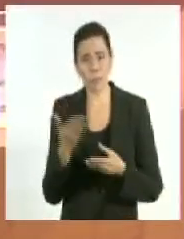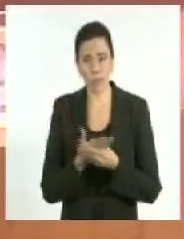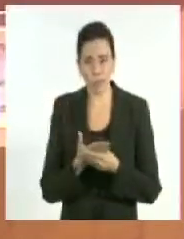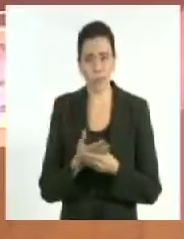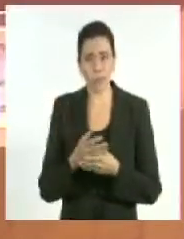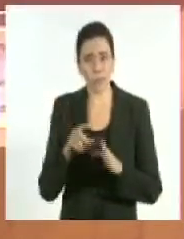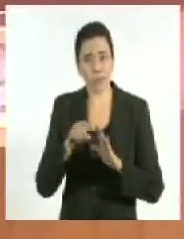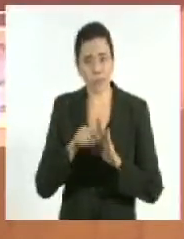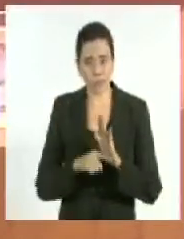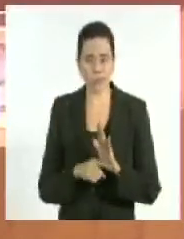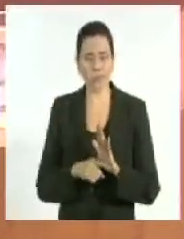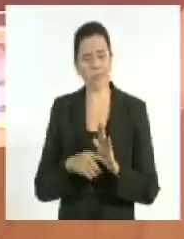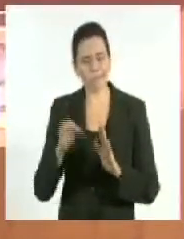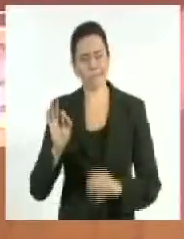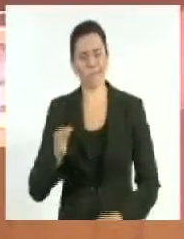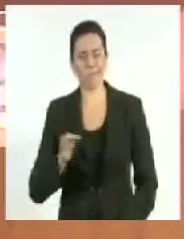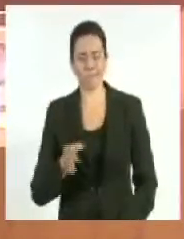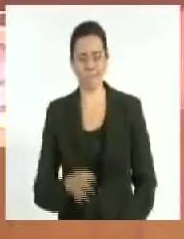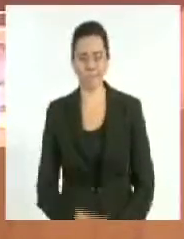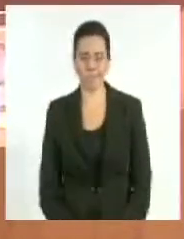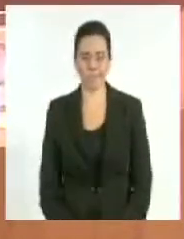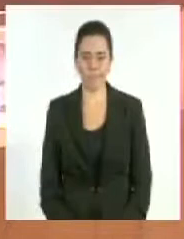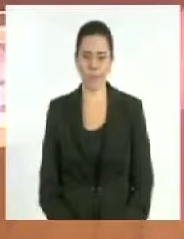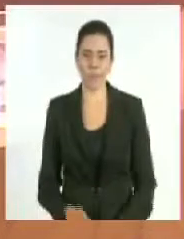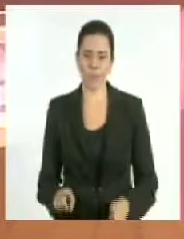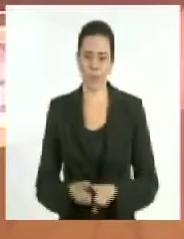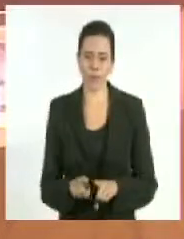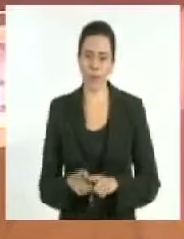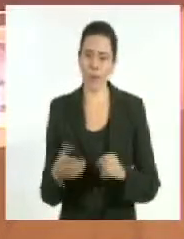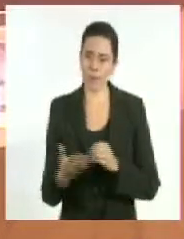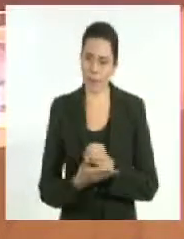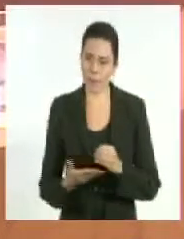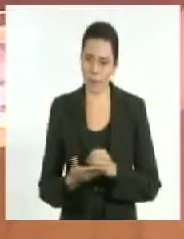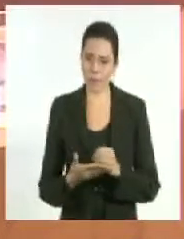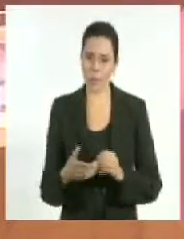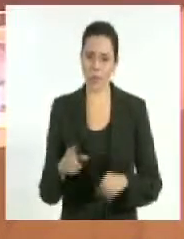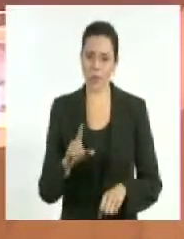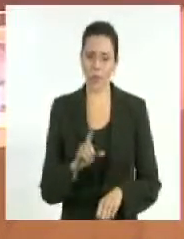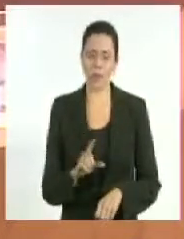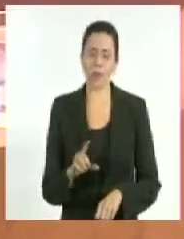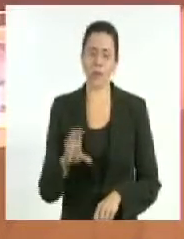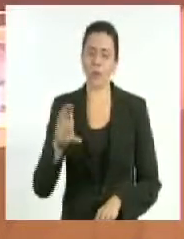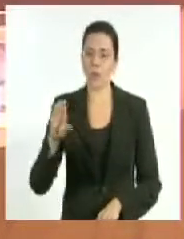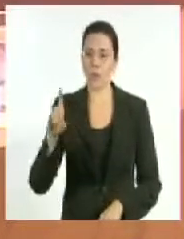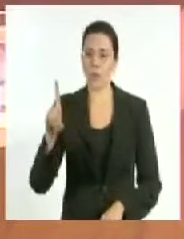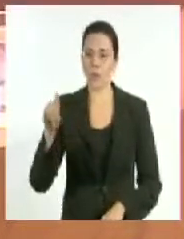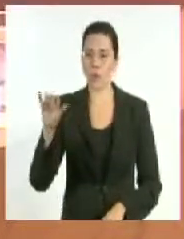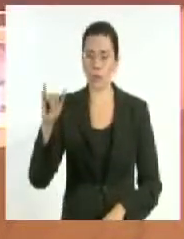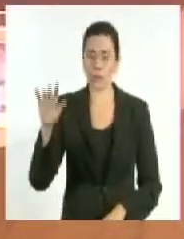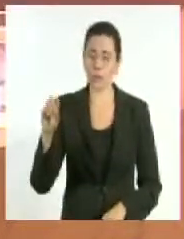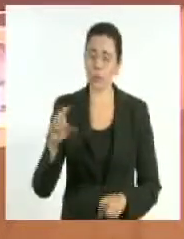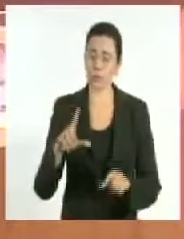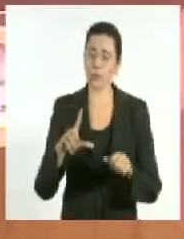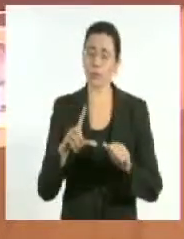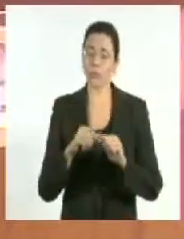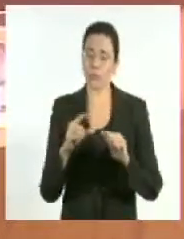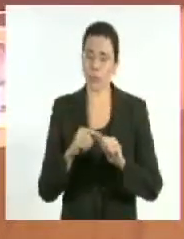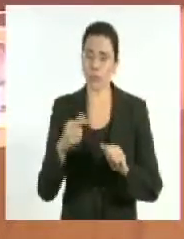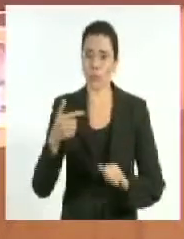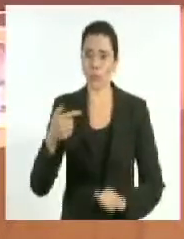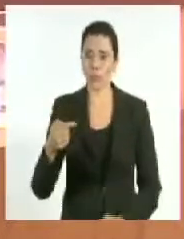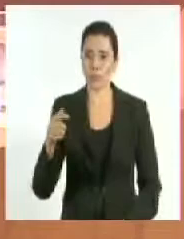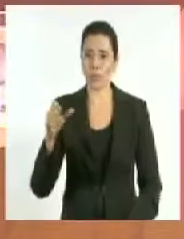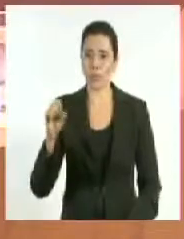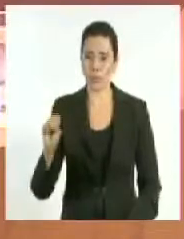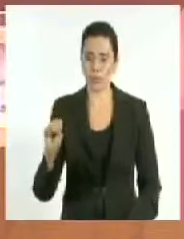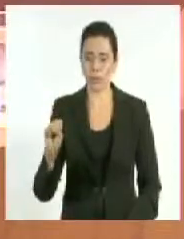da base legal para propor, é do Código Nacional Tributário no seu artigo 78. O Código